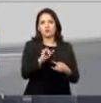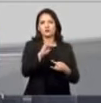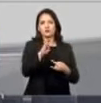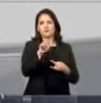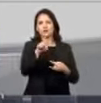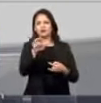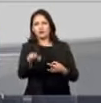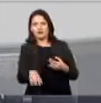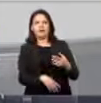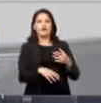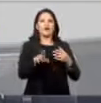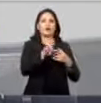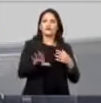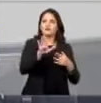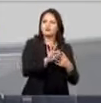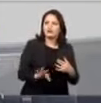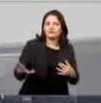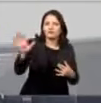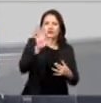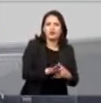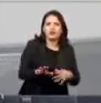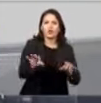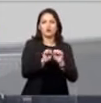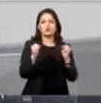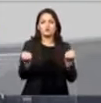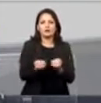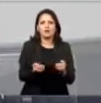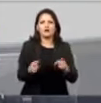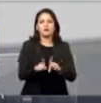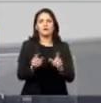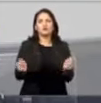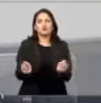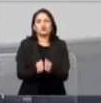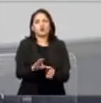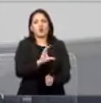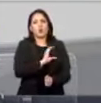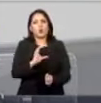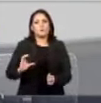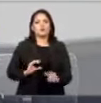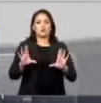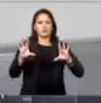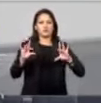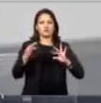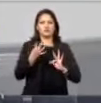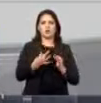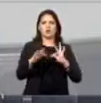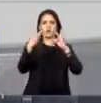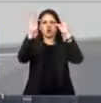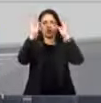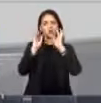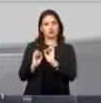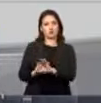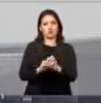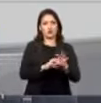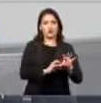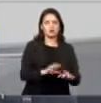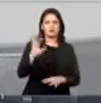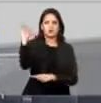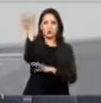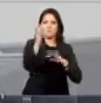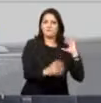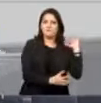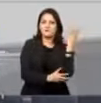federais, seminários conjunto com as comissões de ciência e tecnologia e educação, meio ambiente e